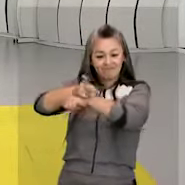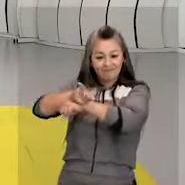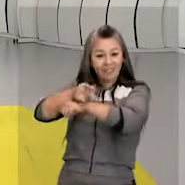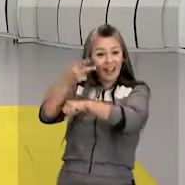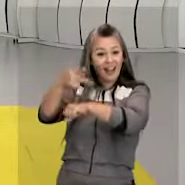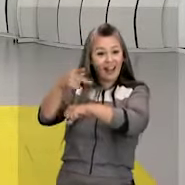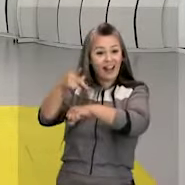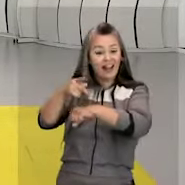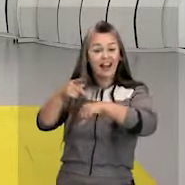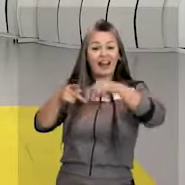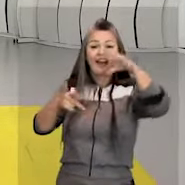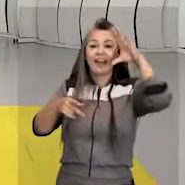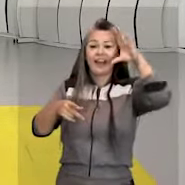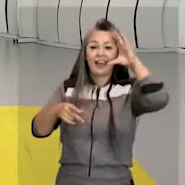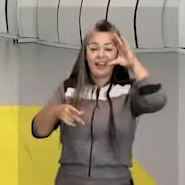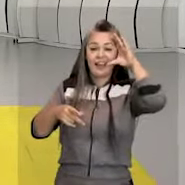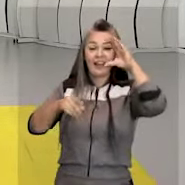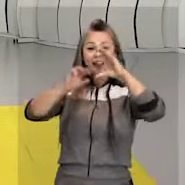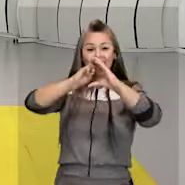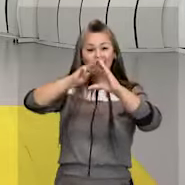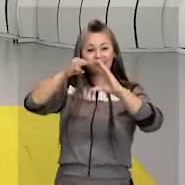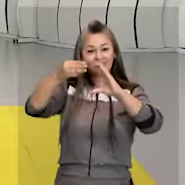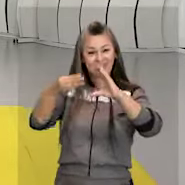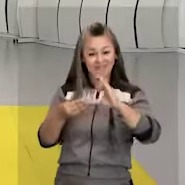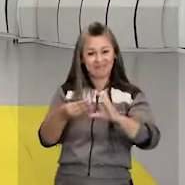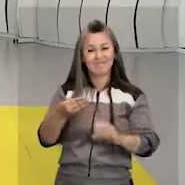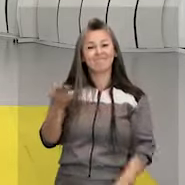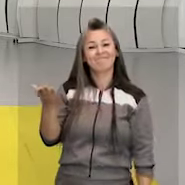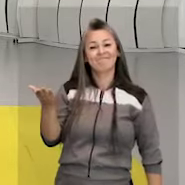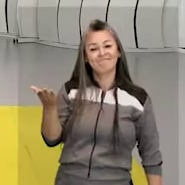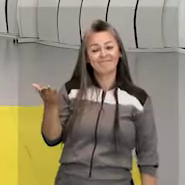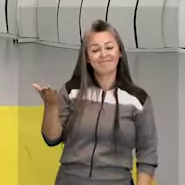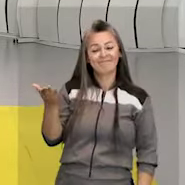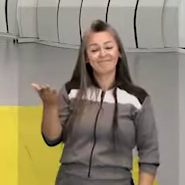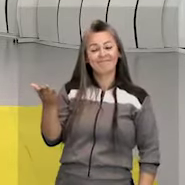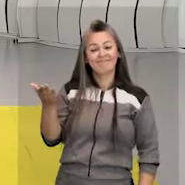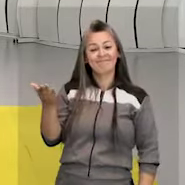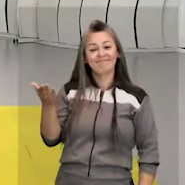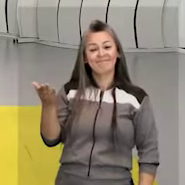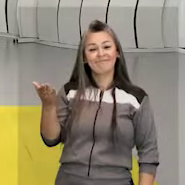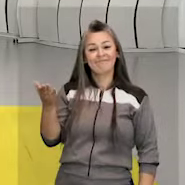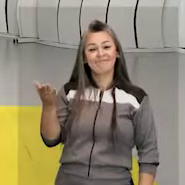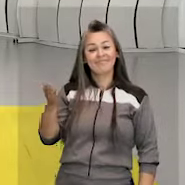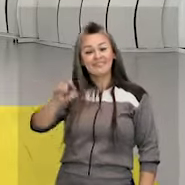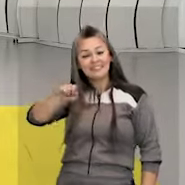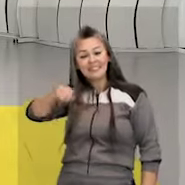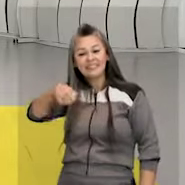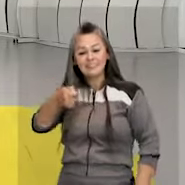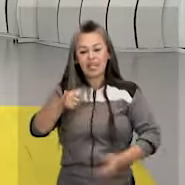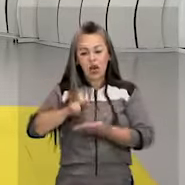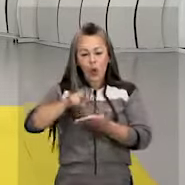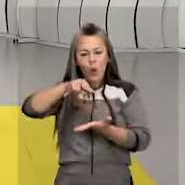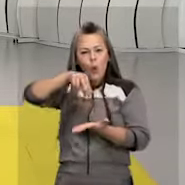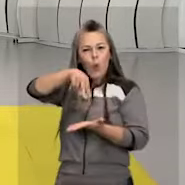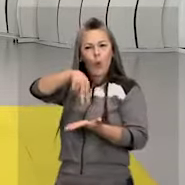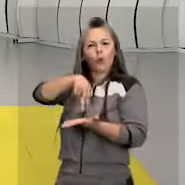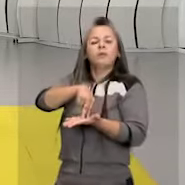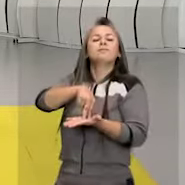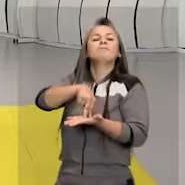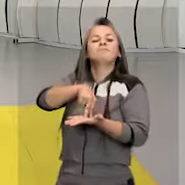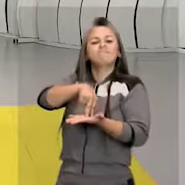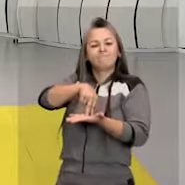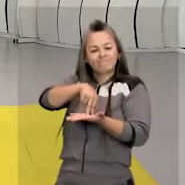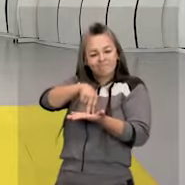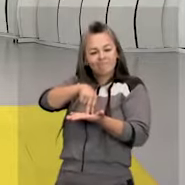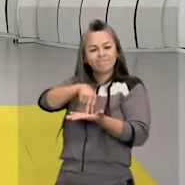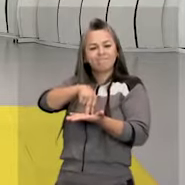sobre a questão da resistência contemporânea a questão ligada aí à escravização, né, durante o